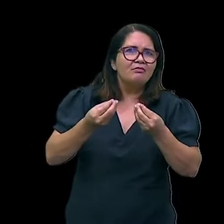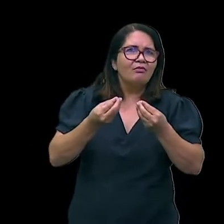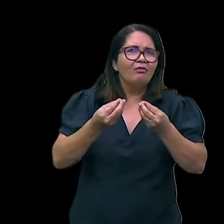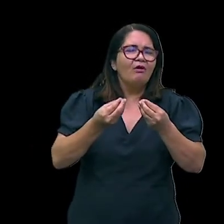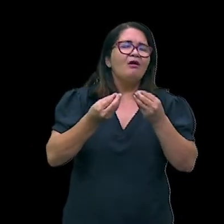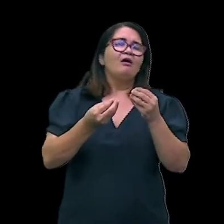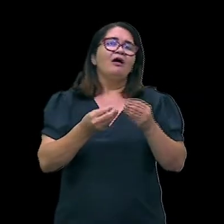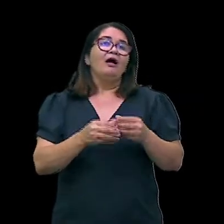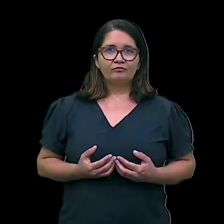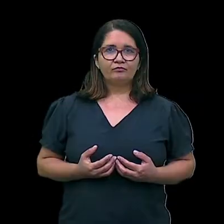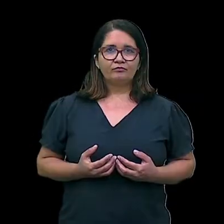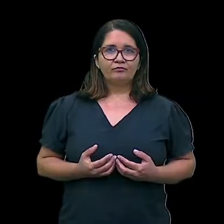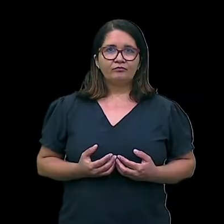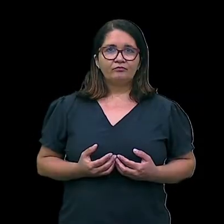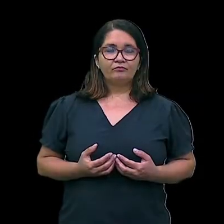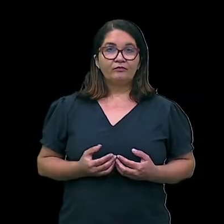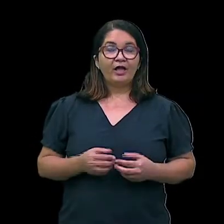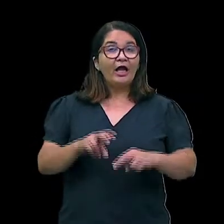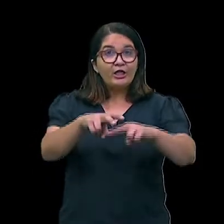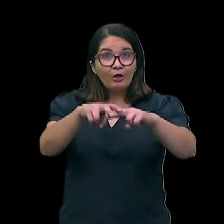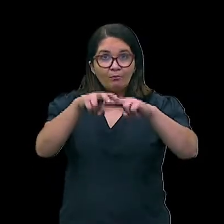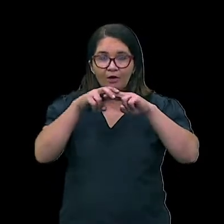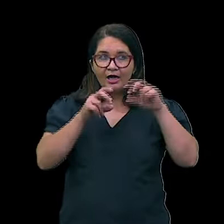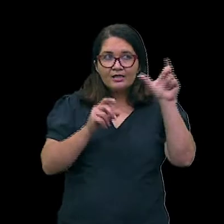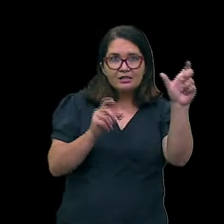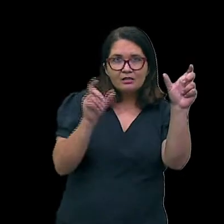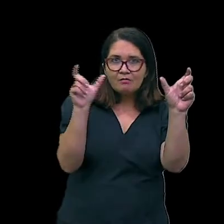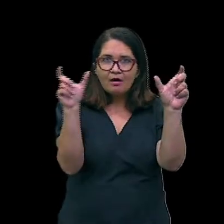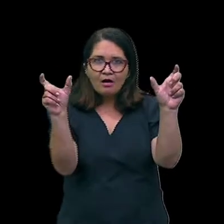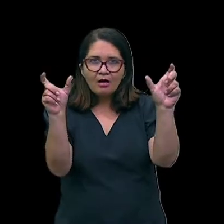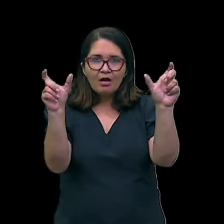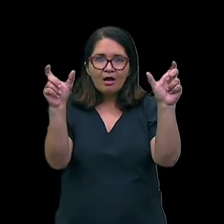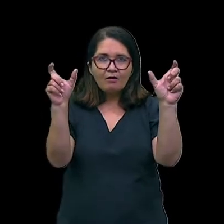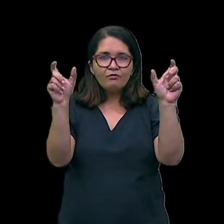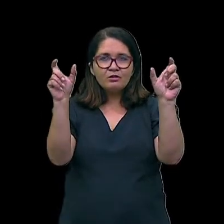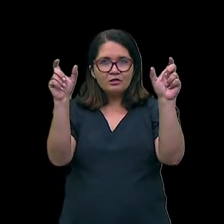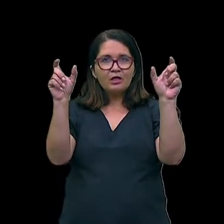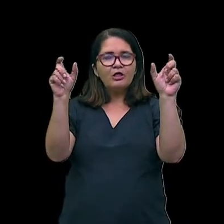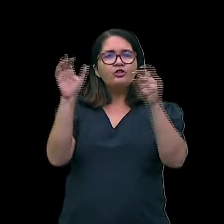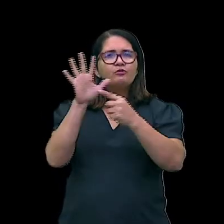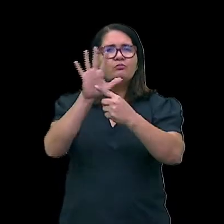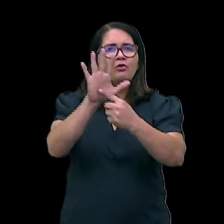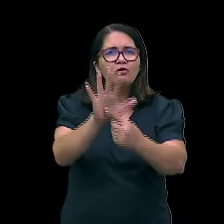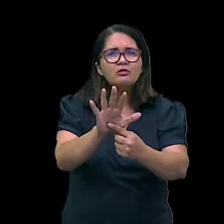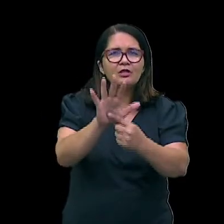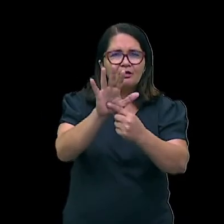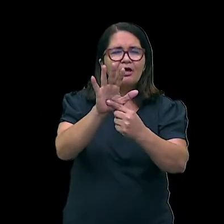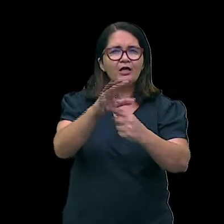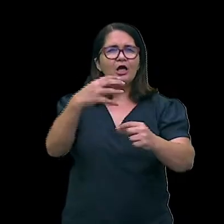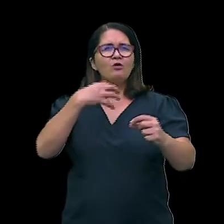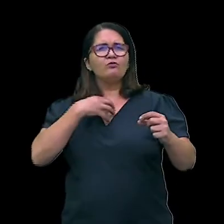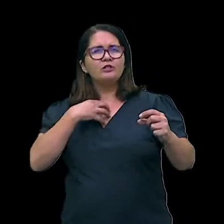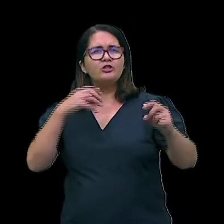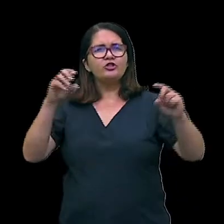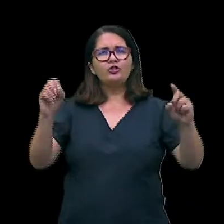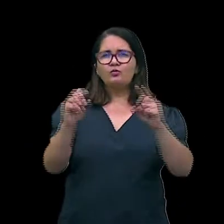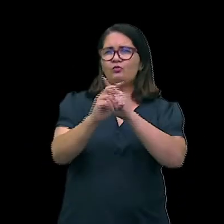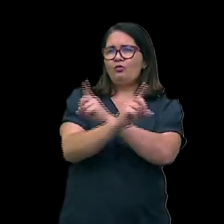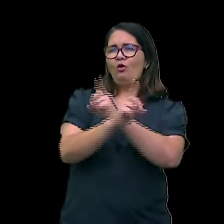também há um paradoxo, por essas palavras apresentarem sentidos opostos. É